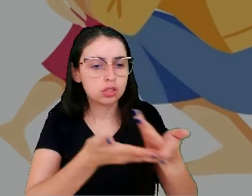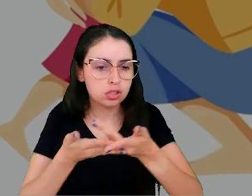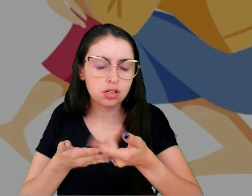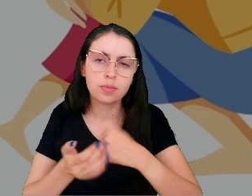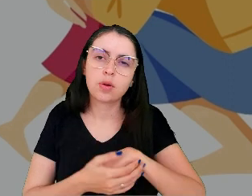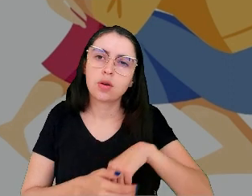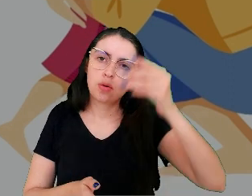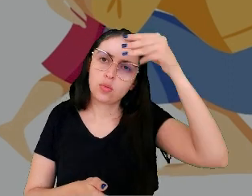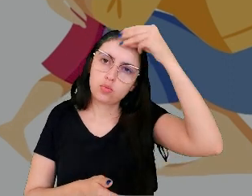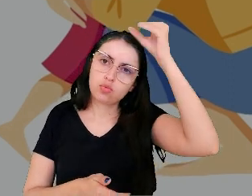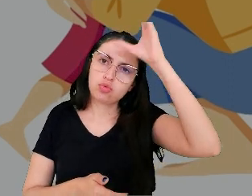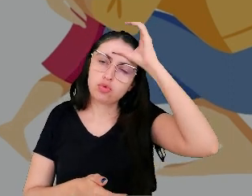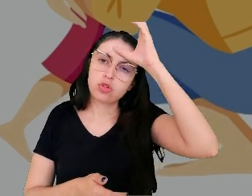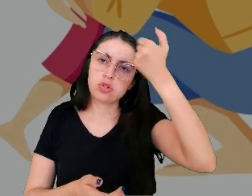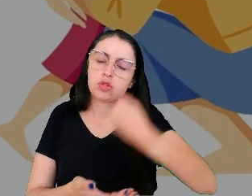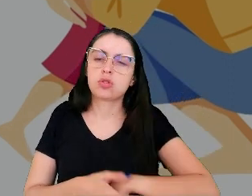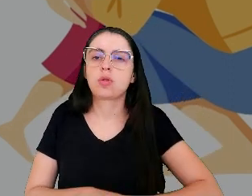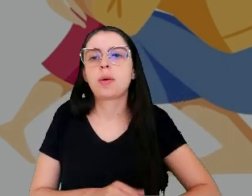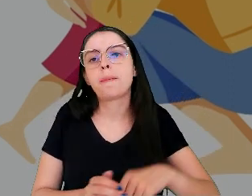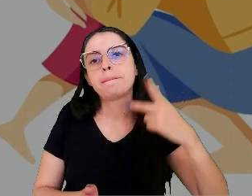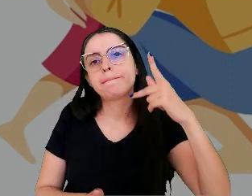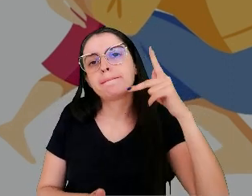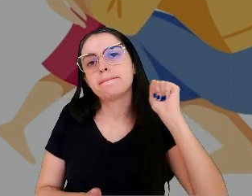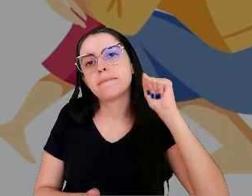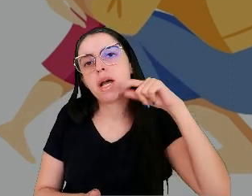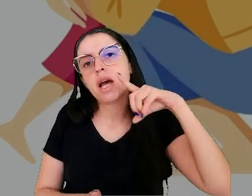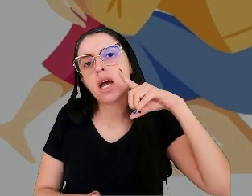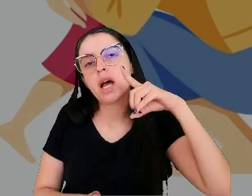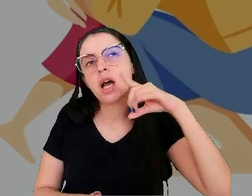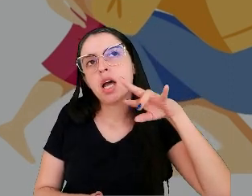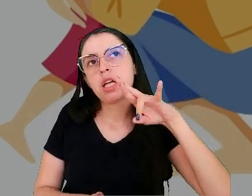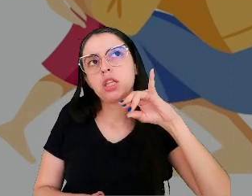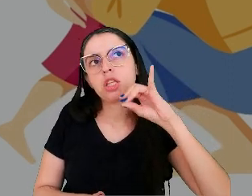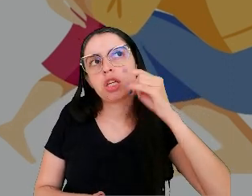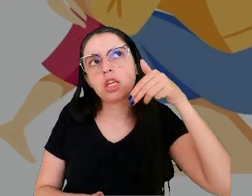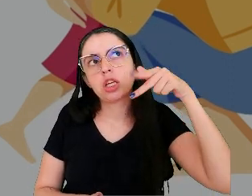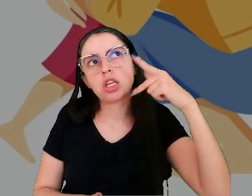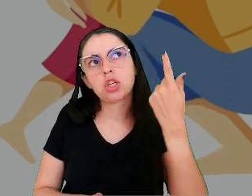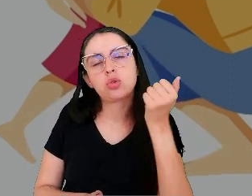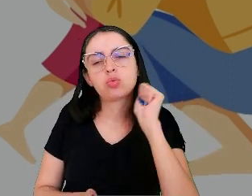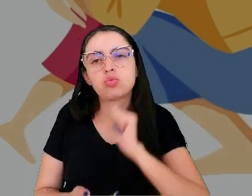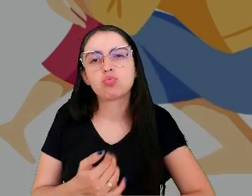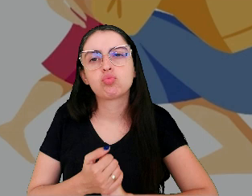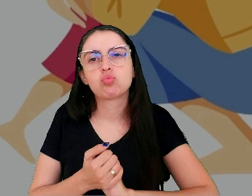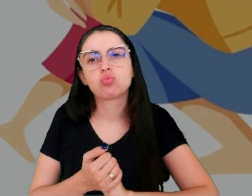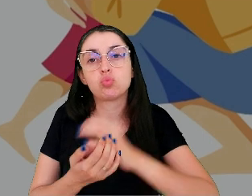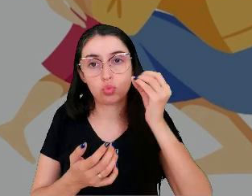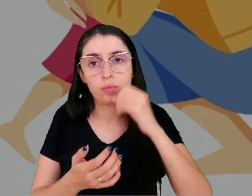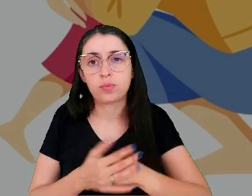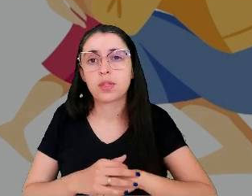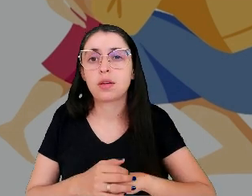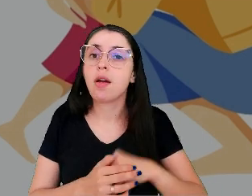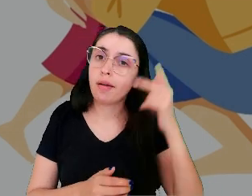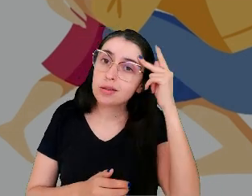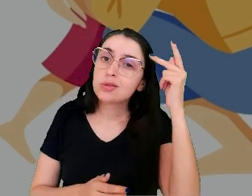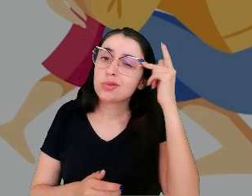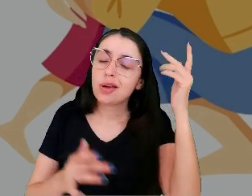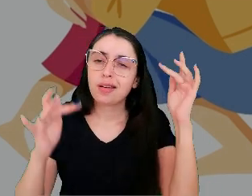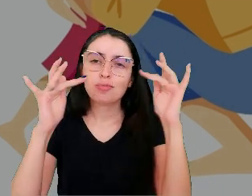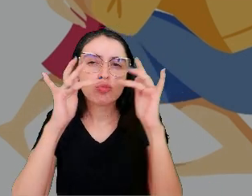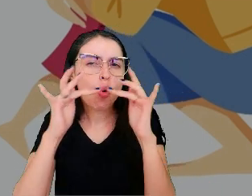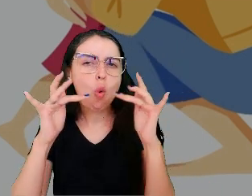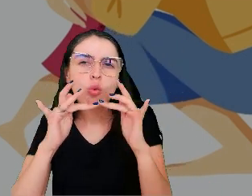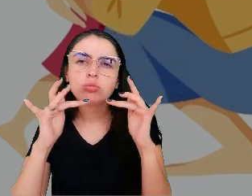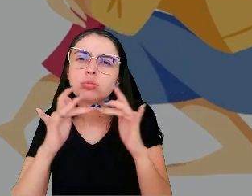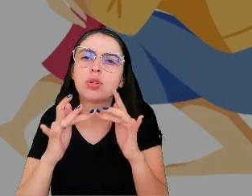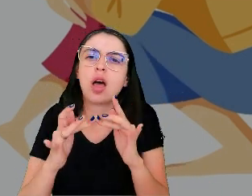para ser padrinho do Heitor. Então, a gente agora está com essa história, eu tenho uma